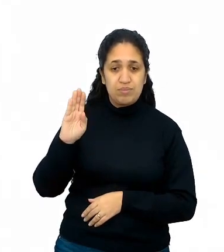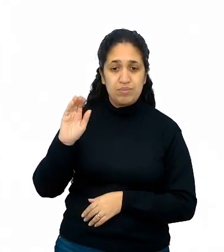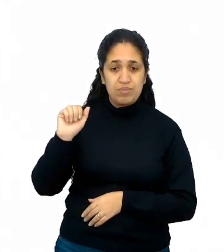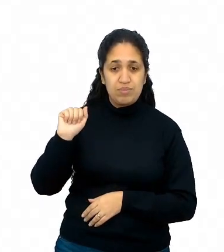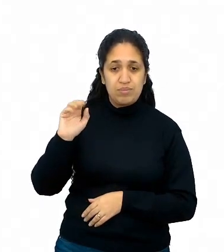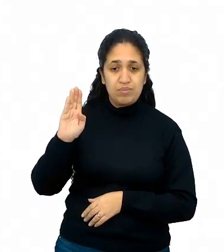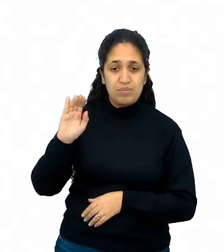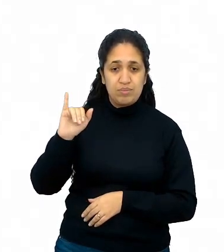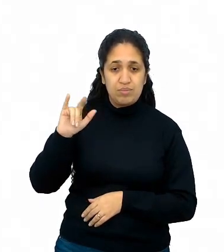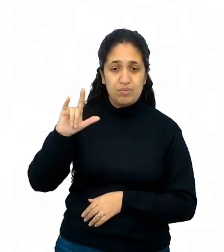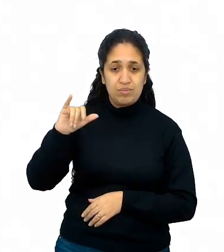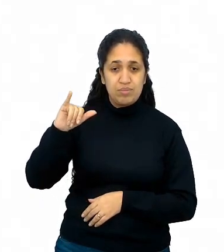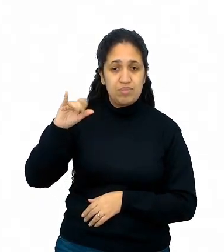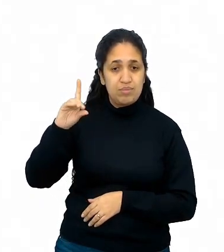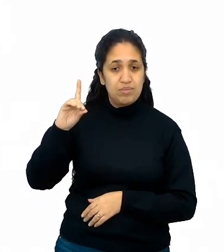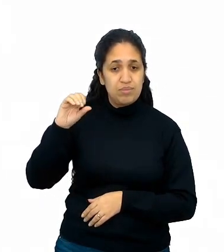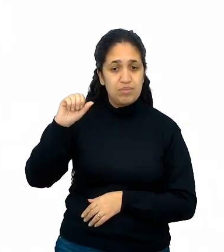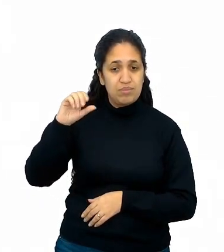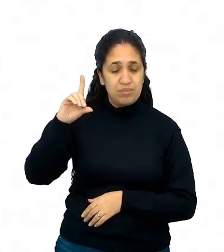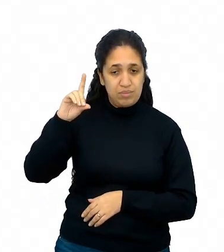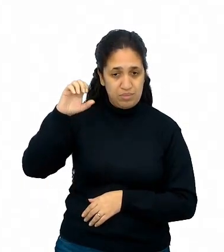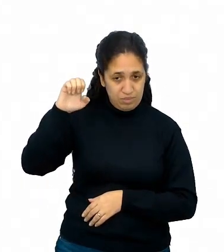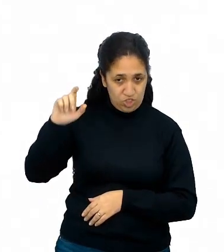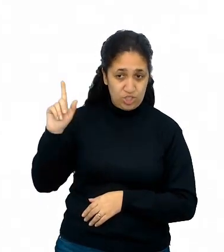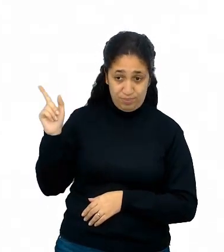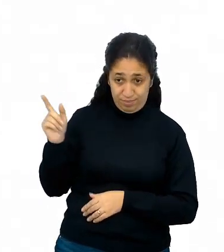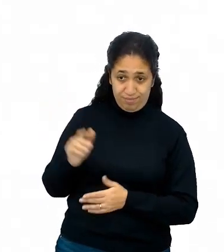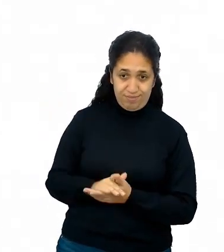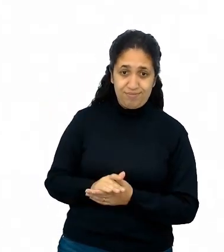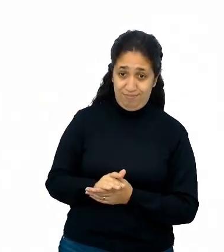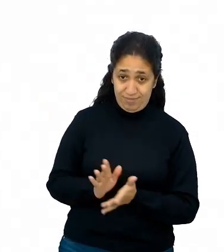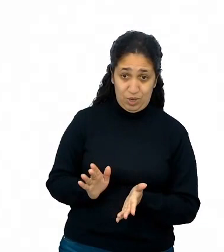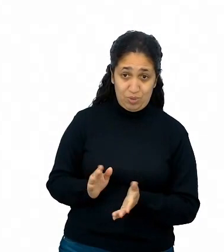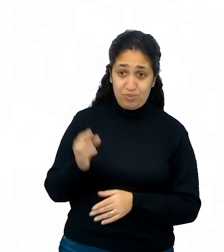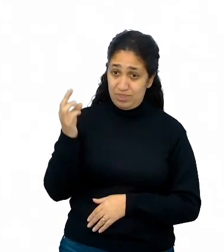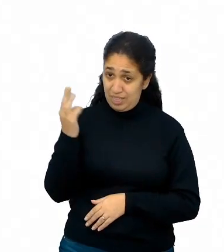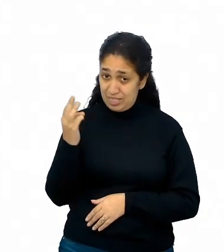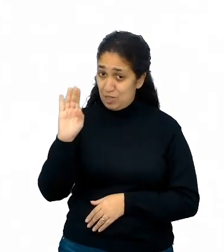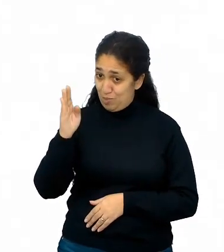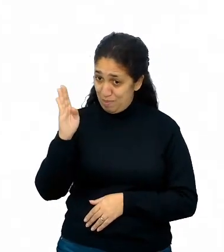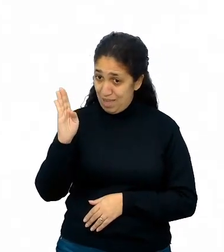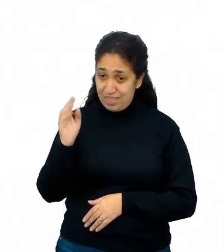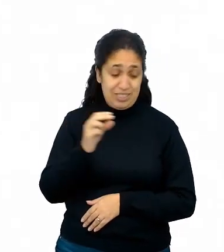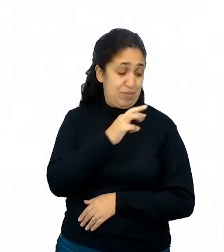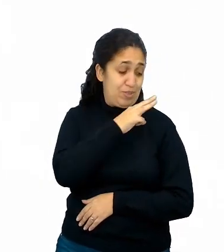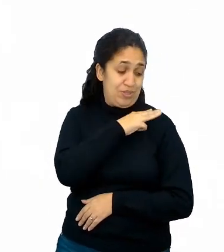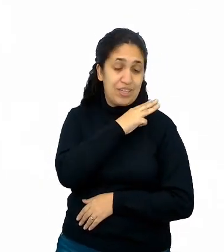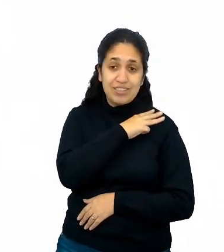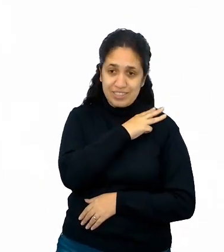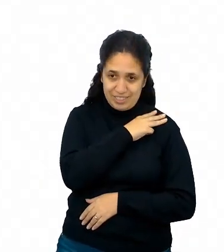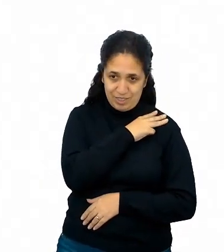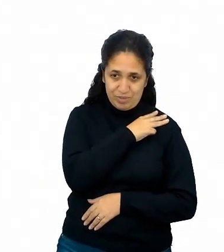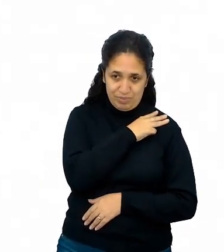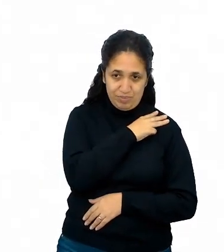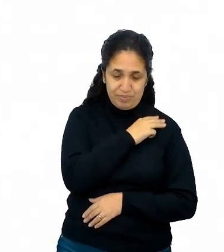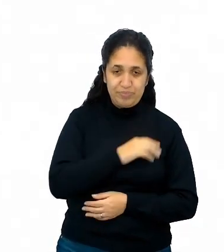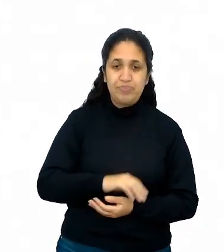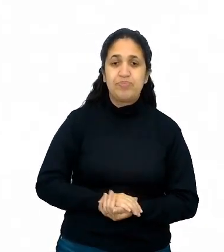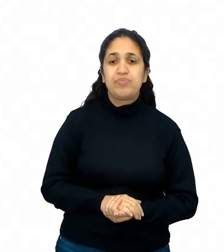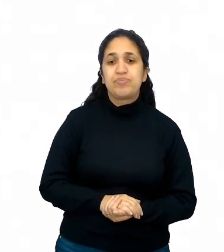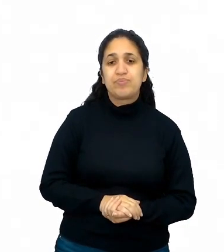nos espera no terceiro bimestre para a terceira série do ensino médio.